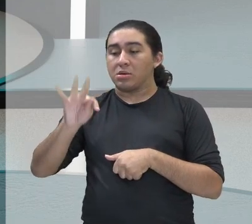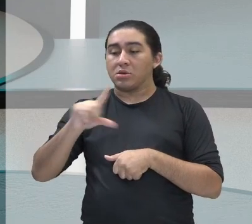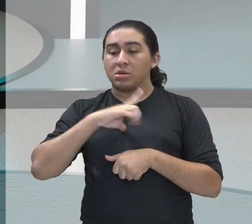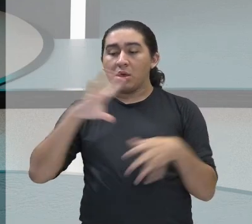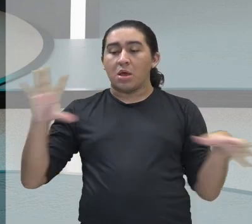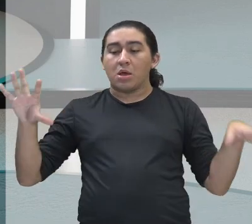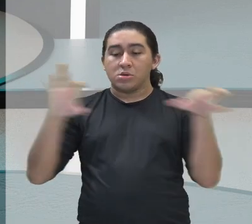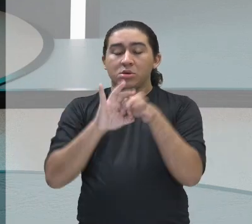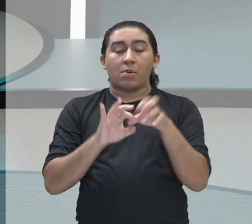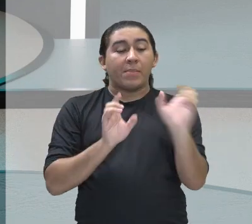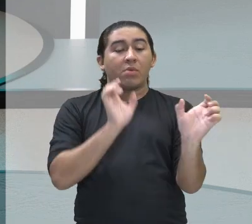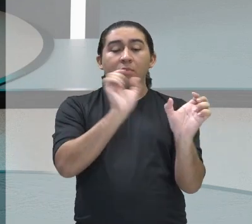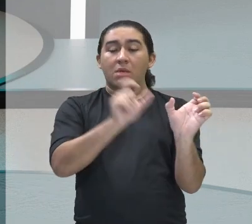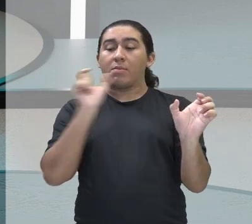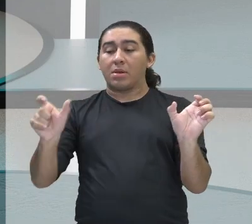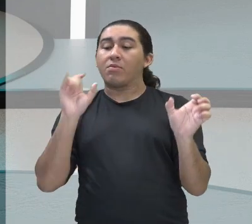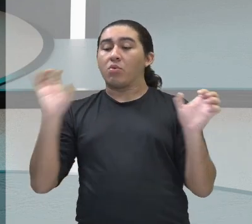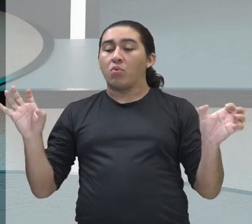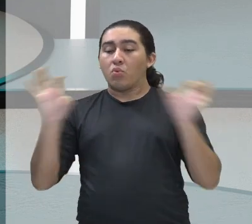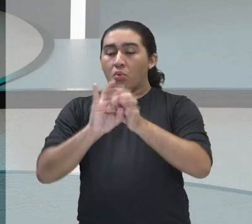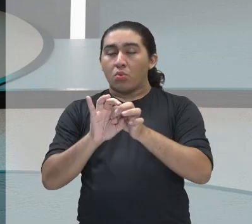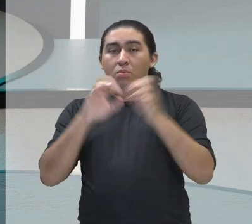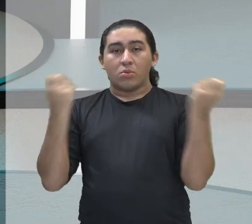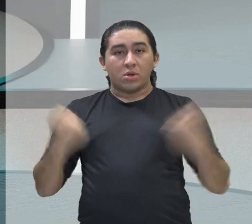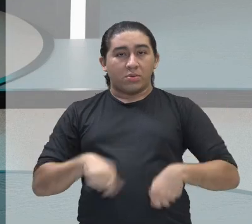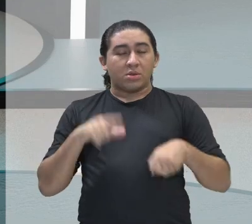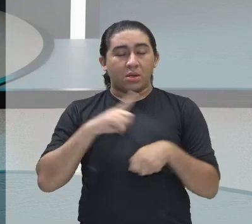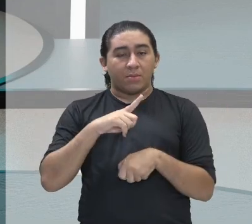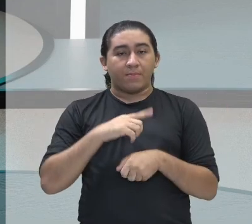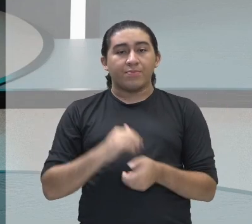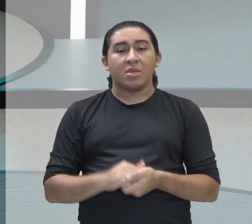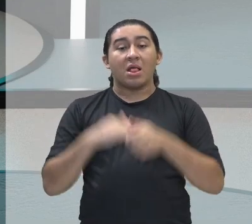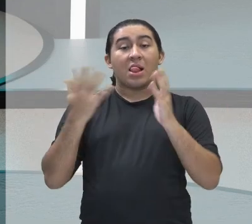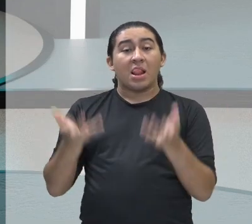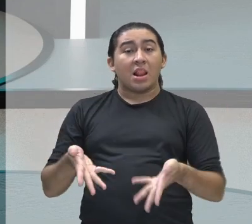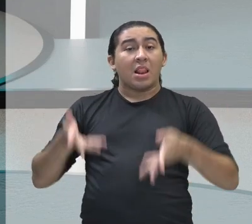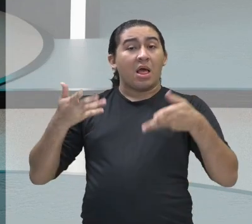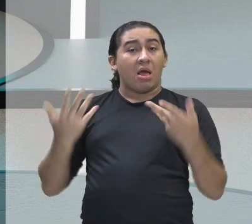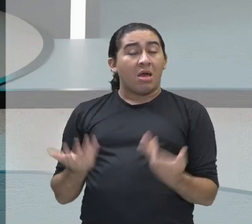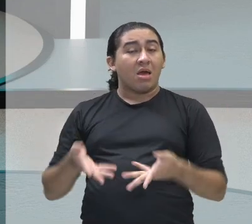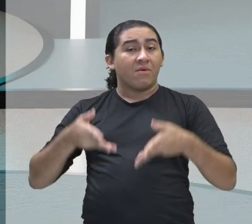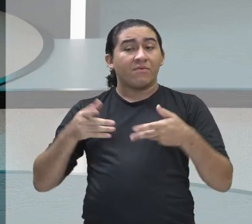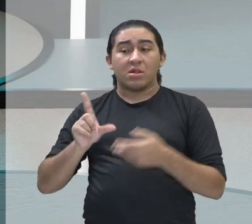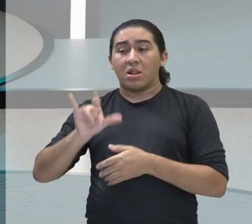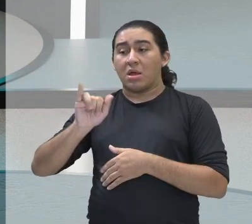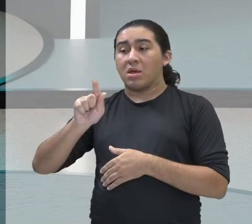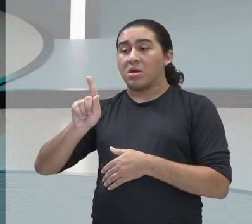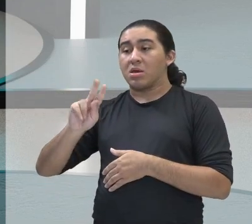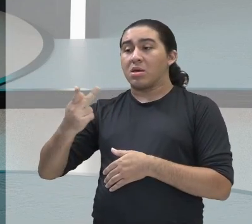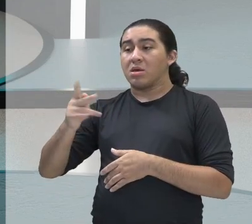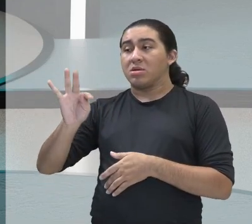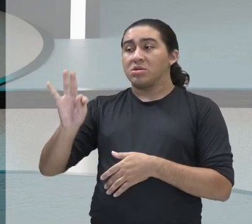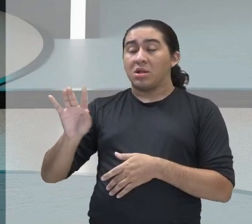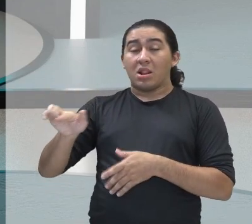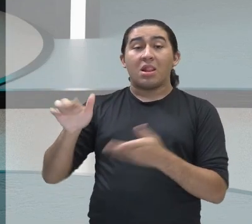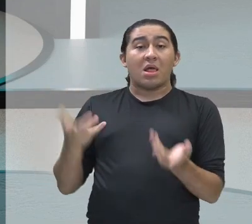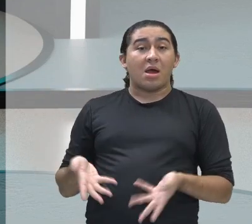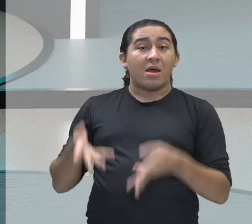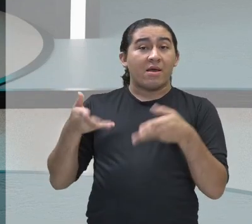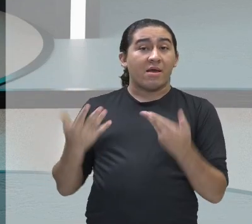também, a uma qualidade atribuída a ele, que nesse caso é ser leve. Butterfly is light. A borboleta é